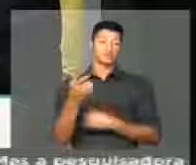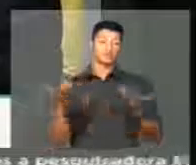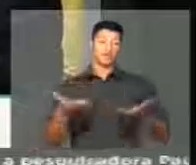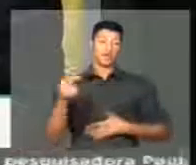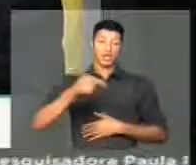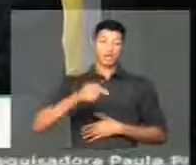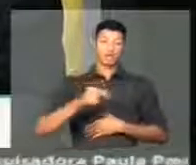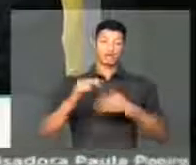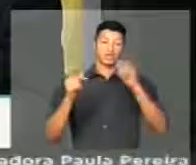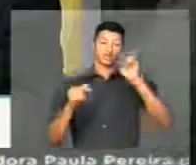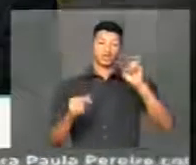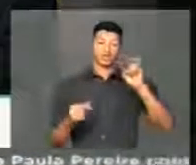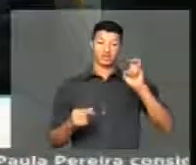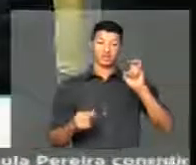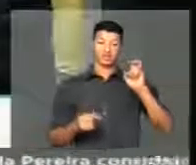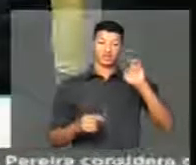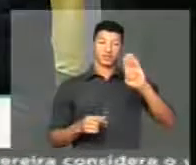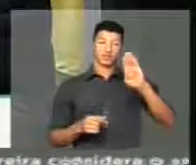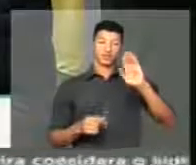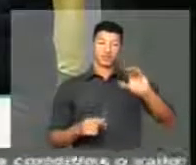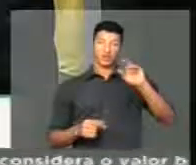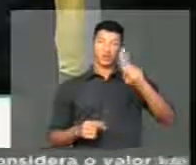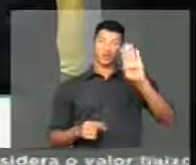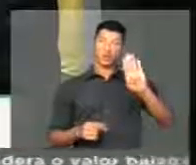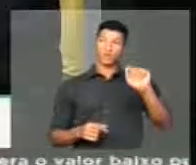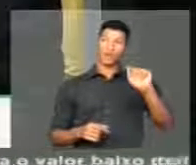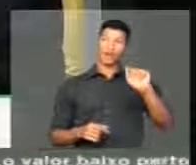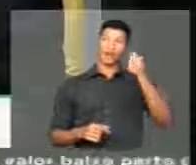a quinta, a Cuba,